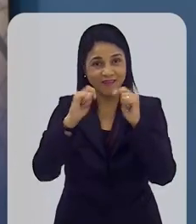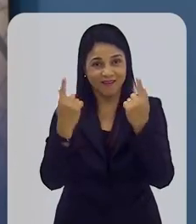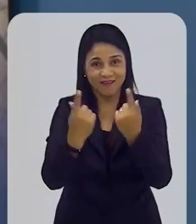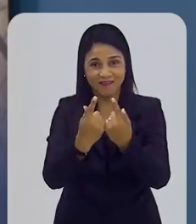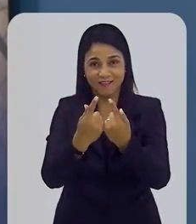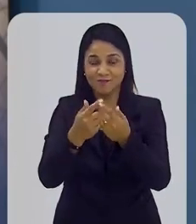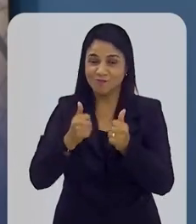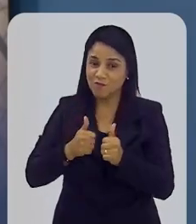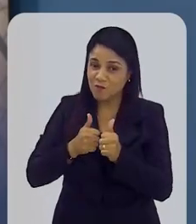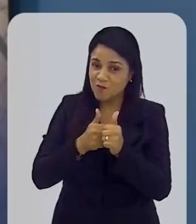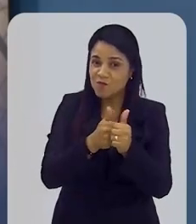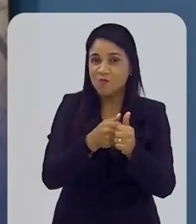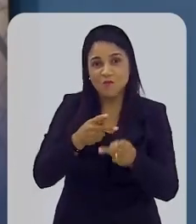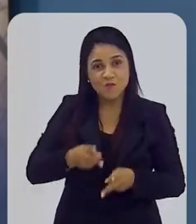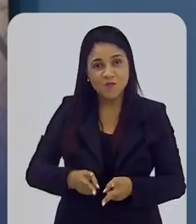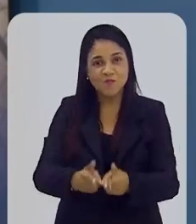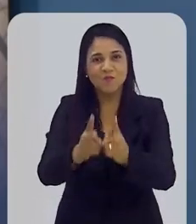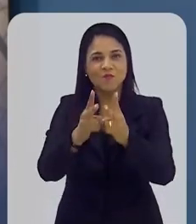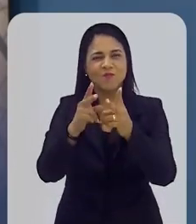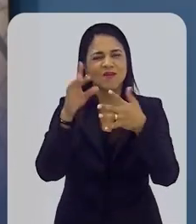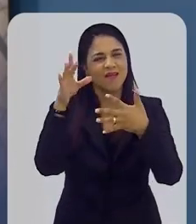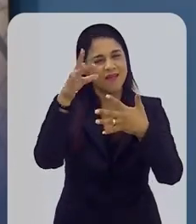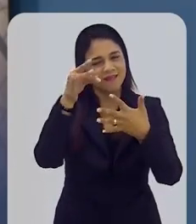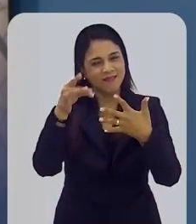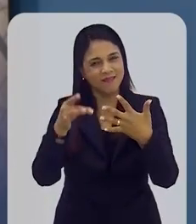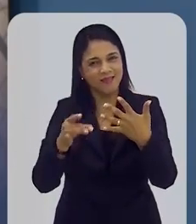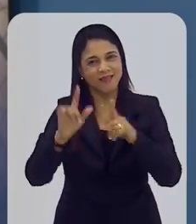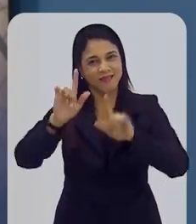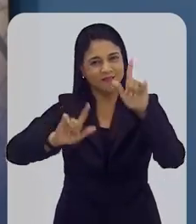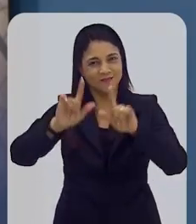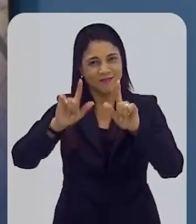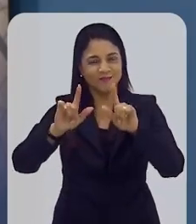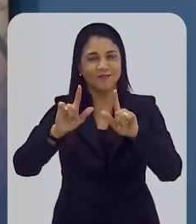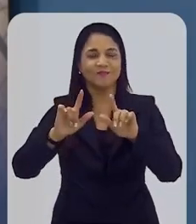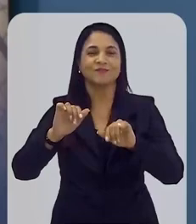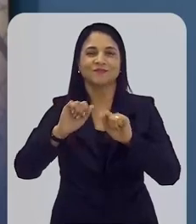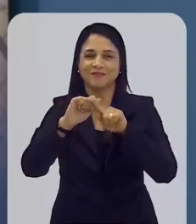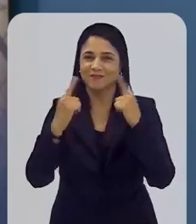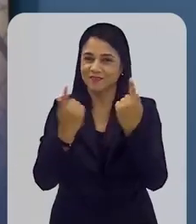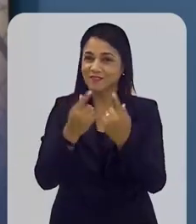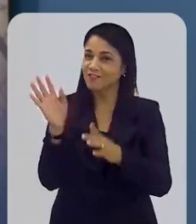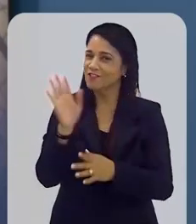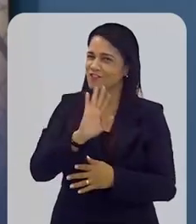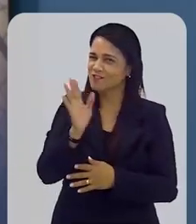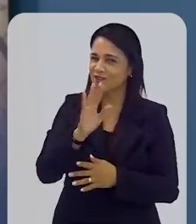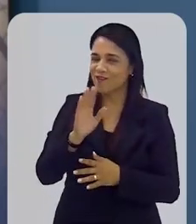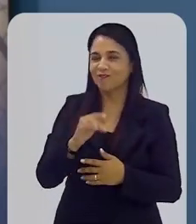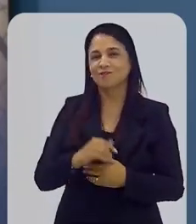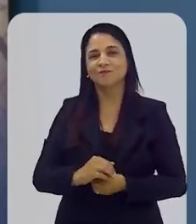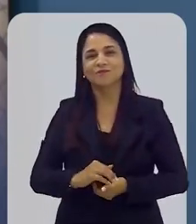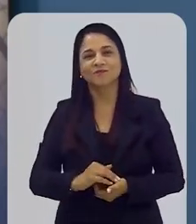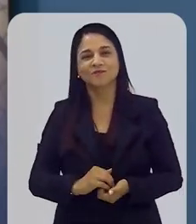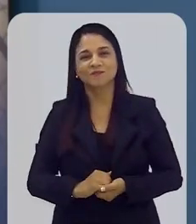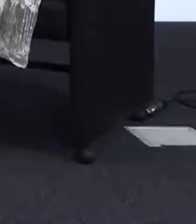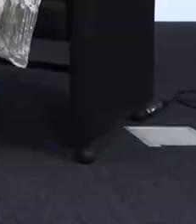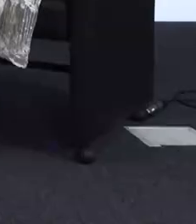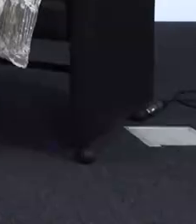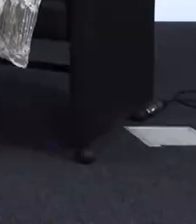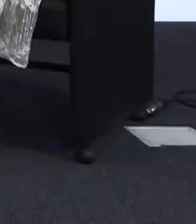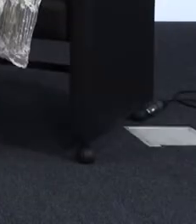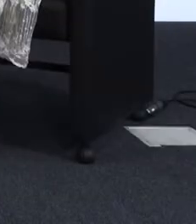para continuar acompanhando os detalhes da programação da nossa emissora. Tchau, até o próximo episódio.